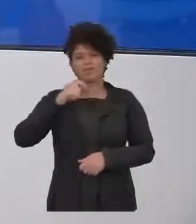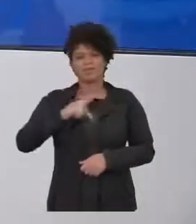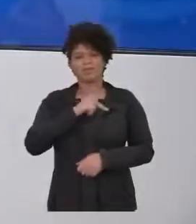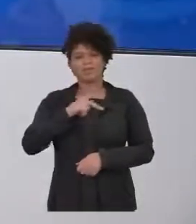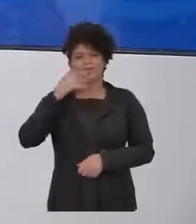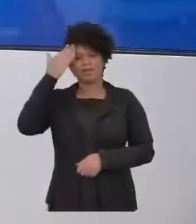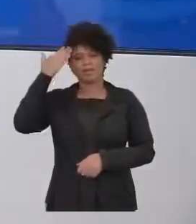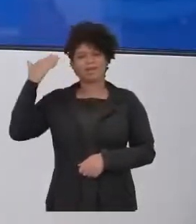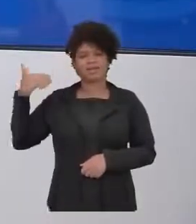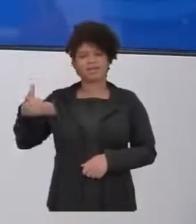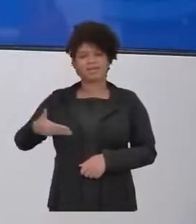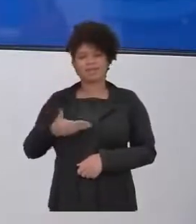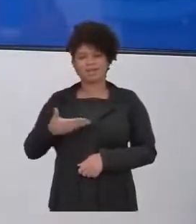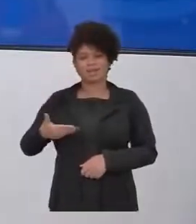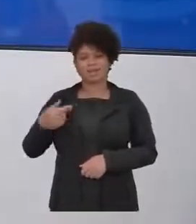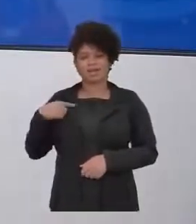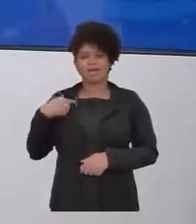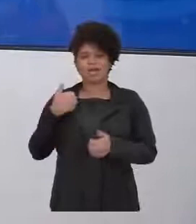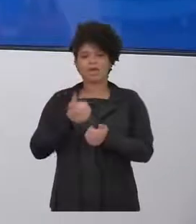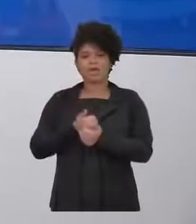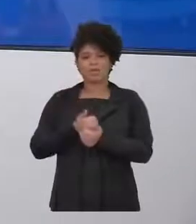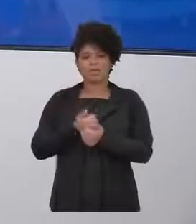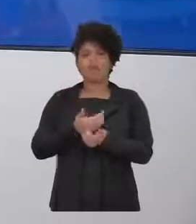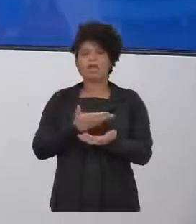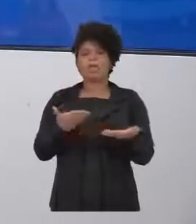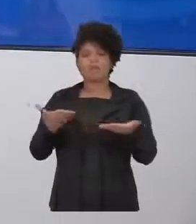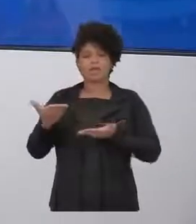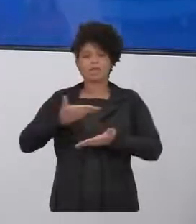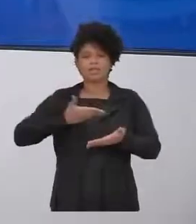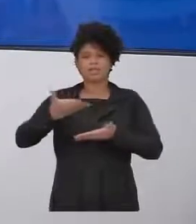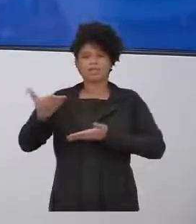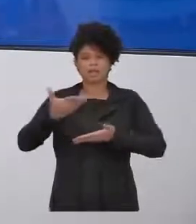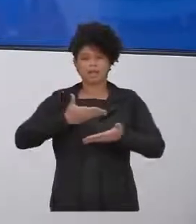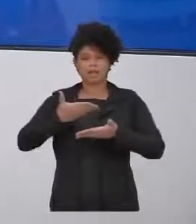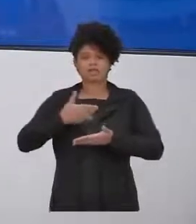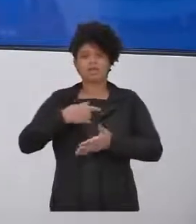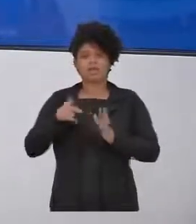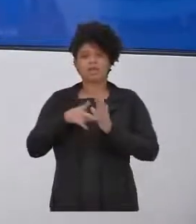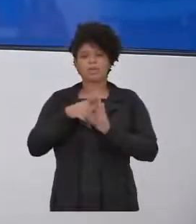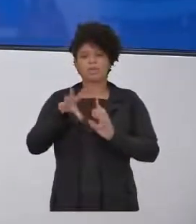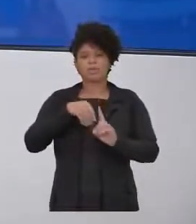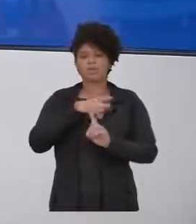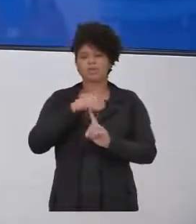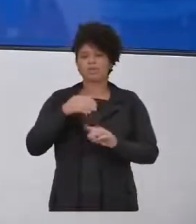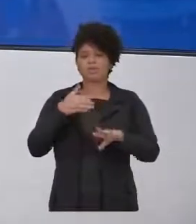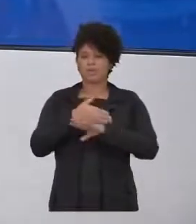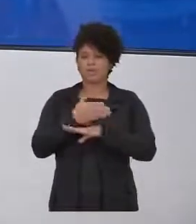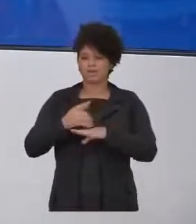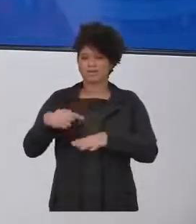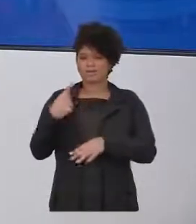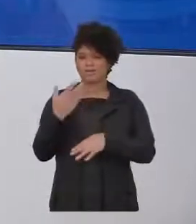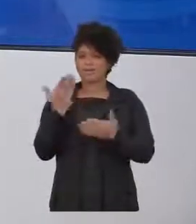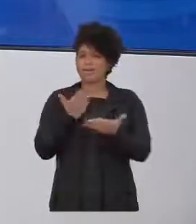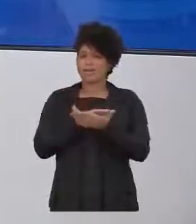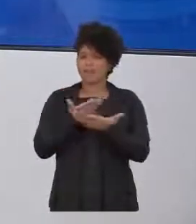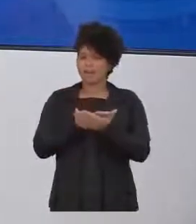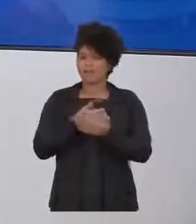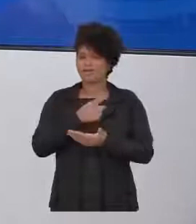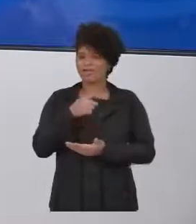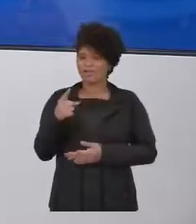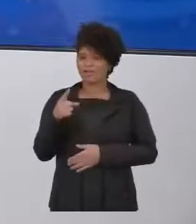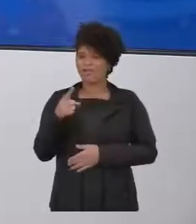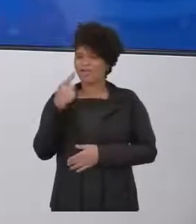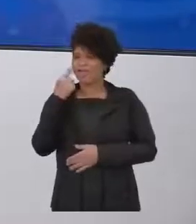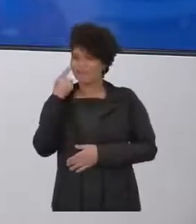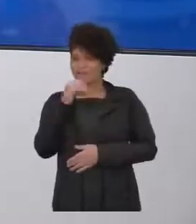professora Tayana e estou acompanhando aí a interação de vocês no chat. Participem com a gente nessa aula. Estúdio